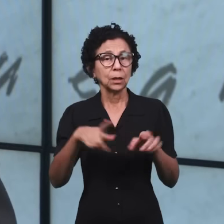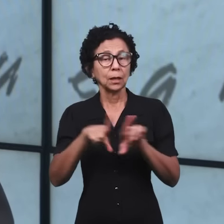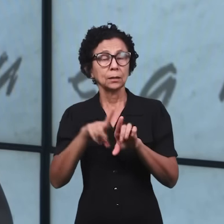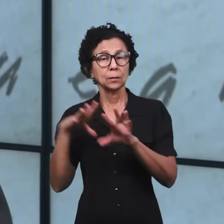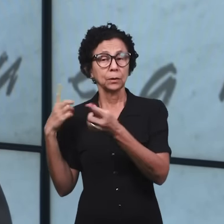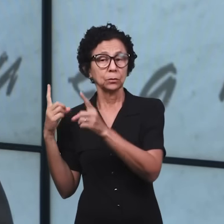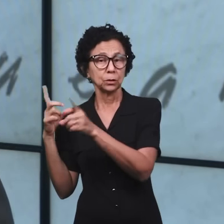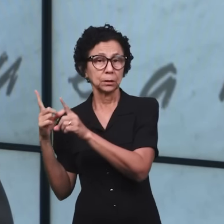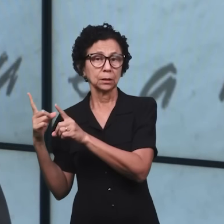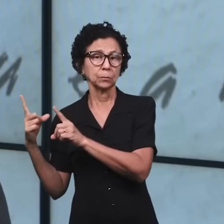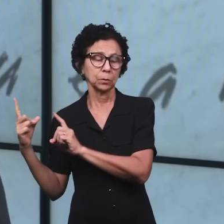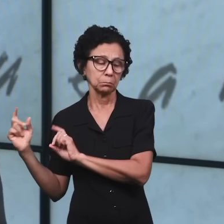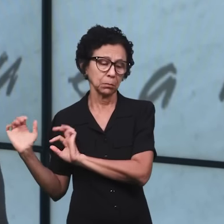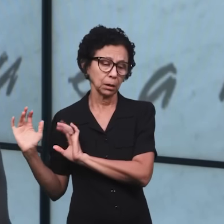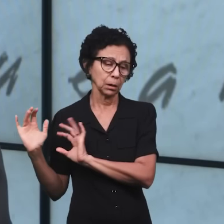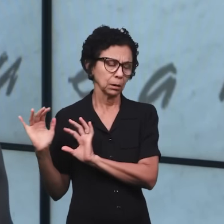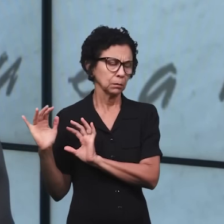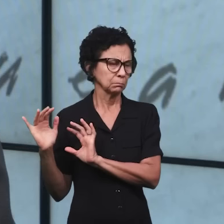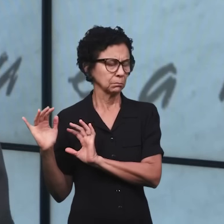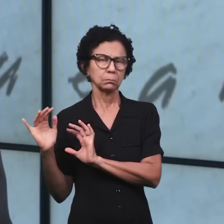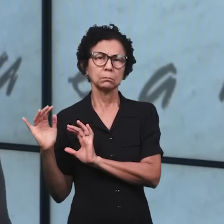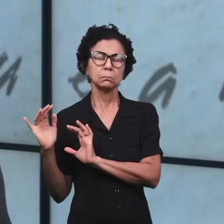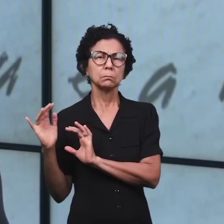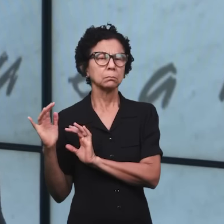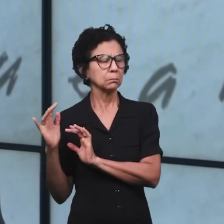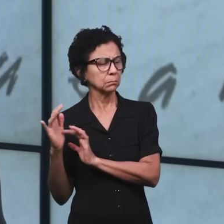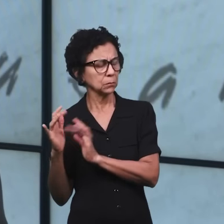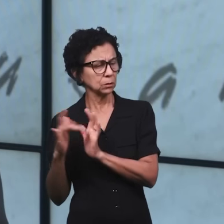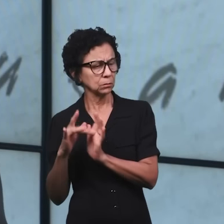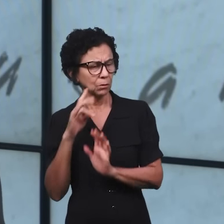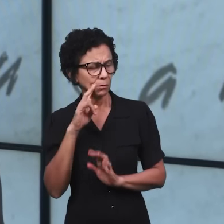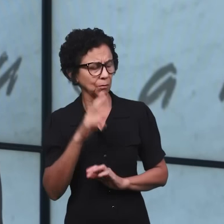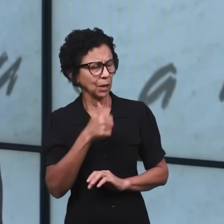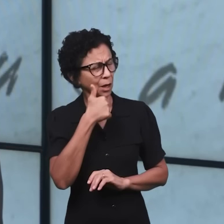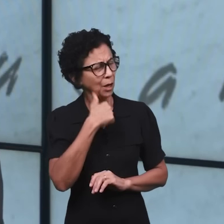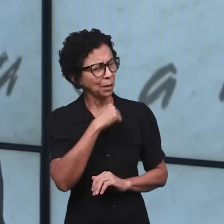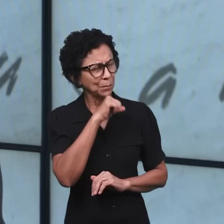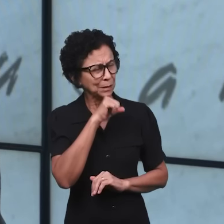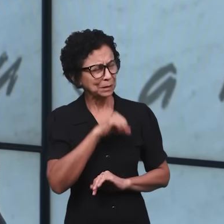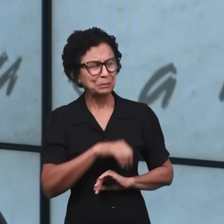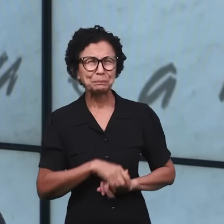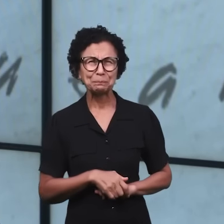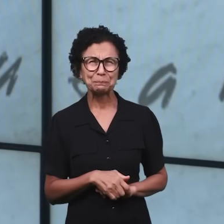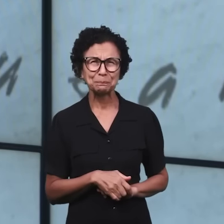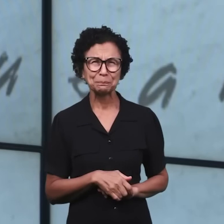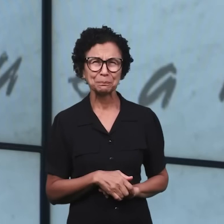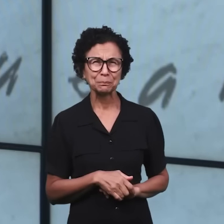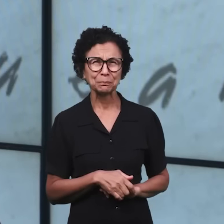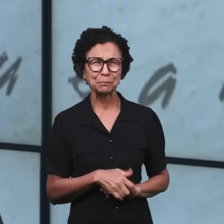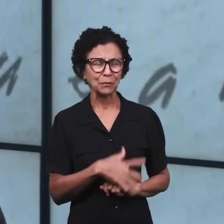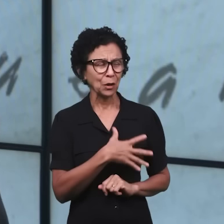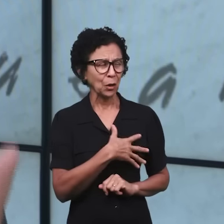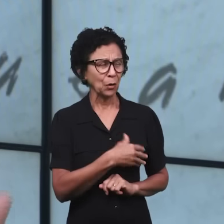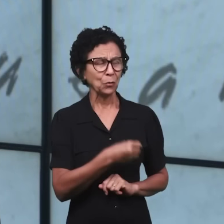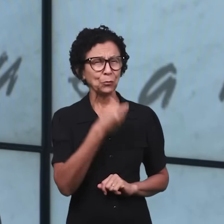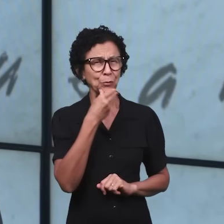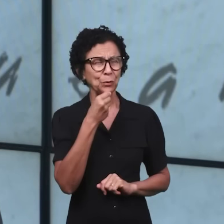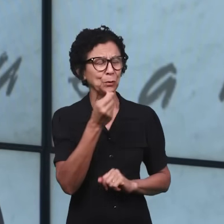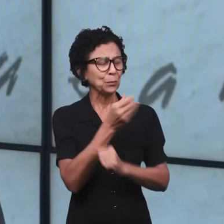com aquele quadro de uma mãe com o seu filho falecido, uma multidão em um